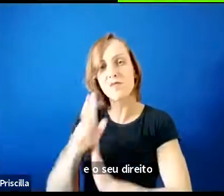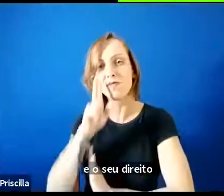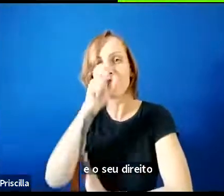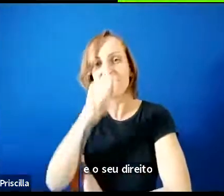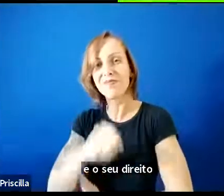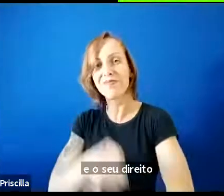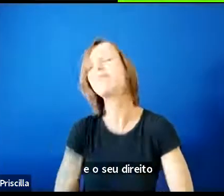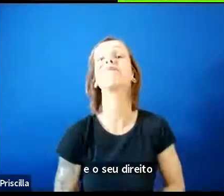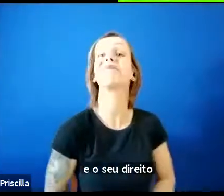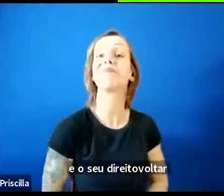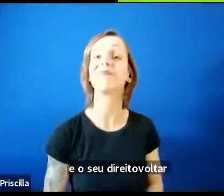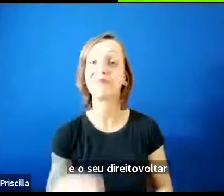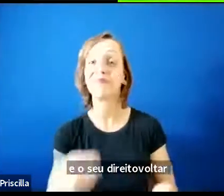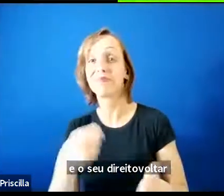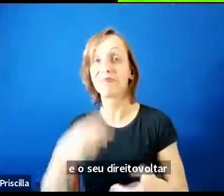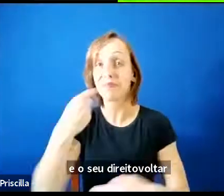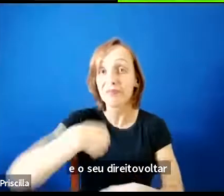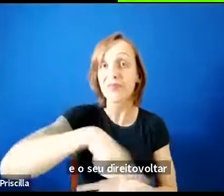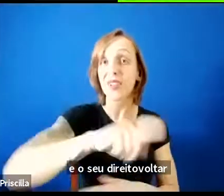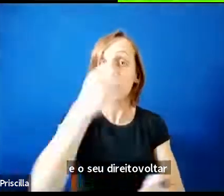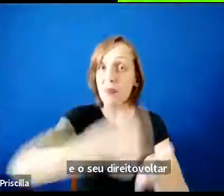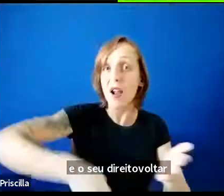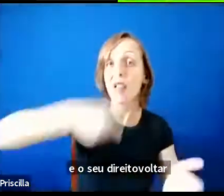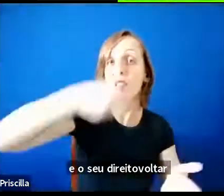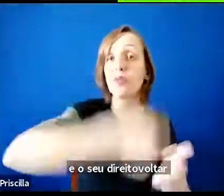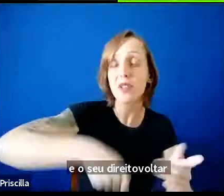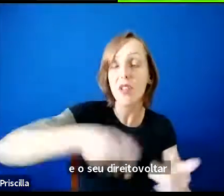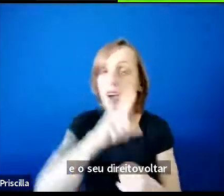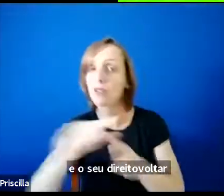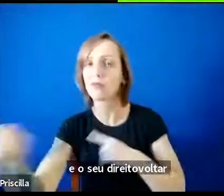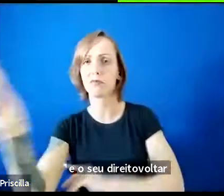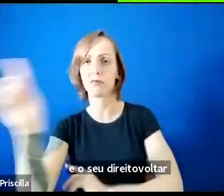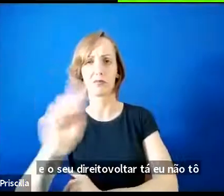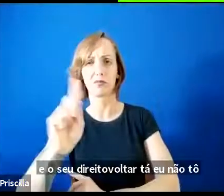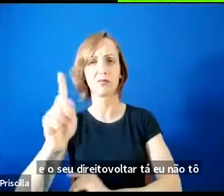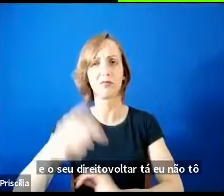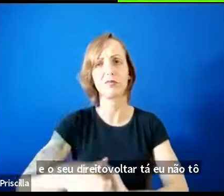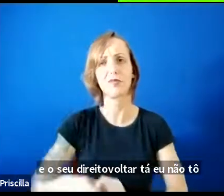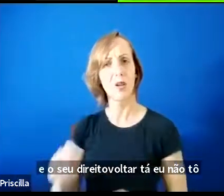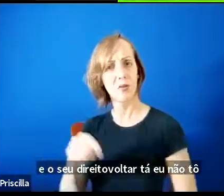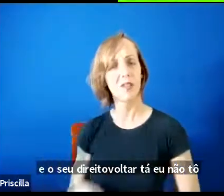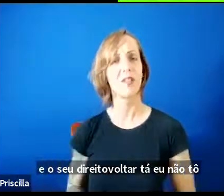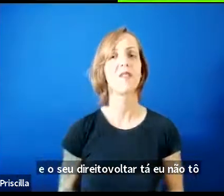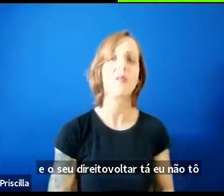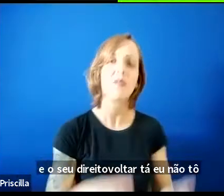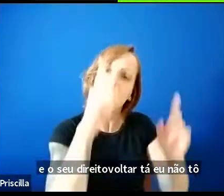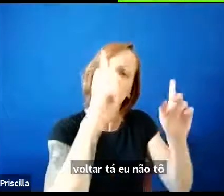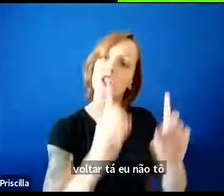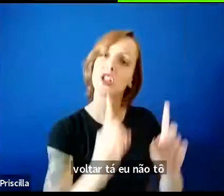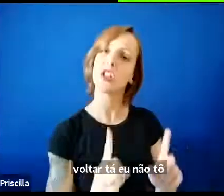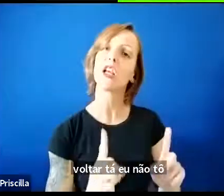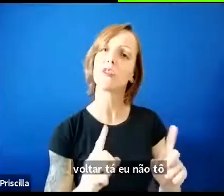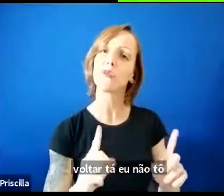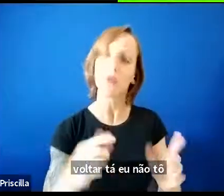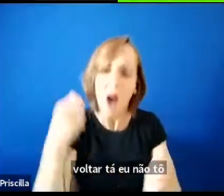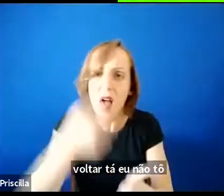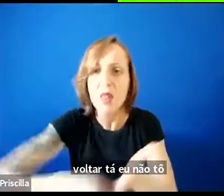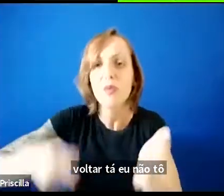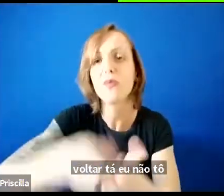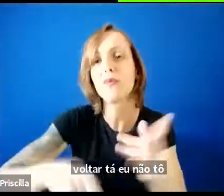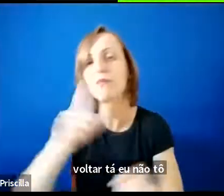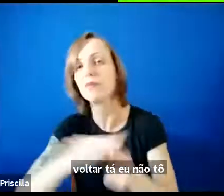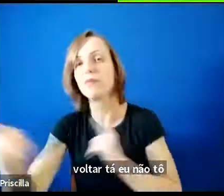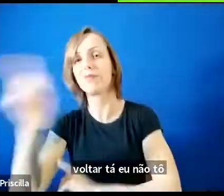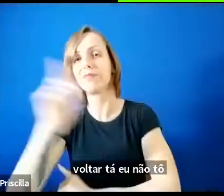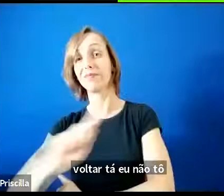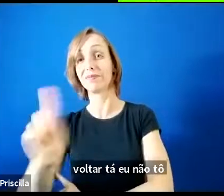da luta eu não fujo. Pelos direitos da luta eu não fujo. Pela